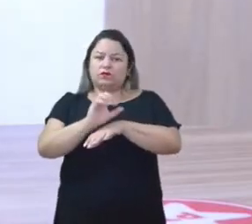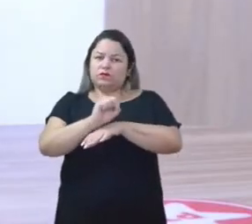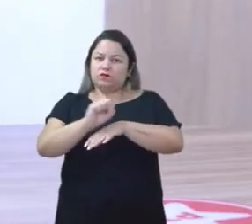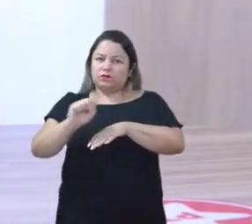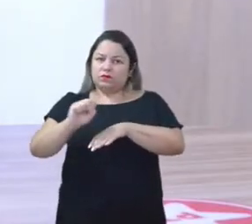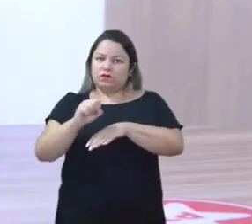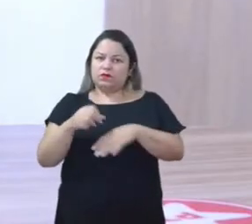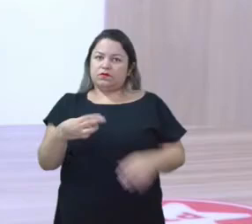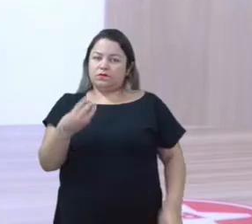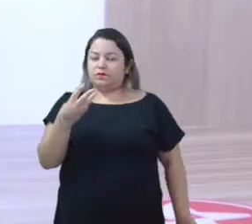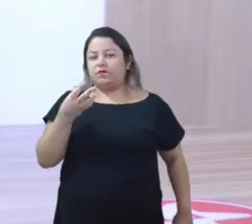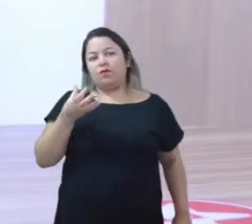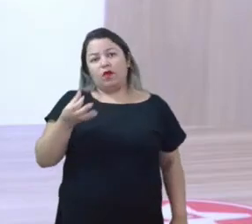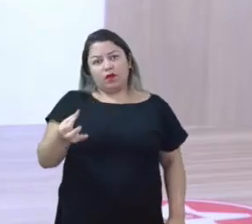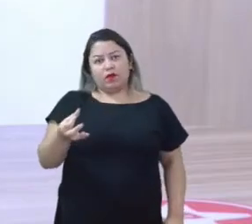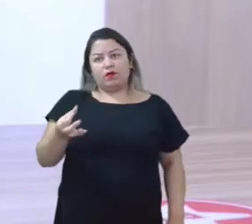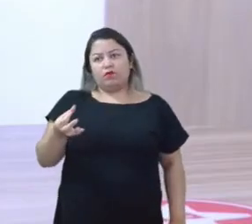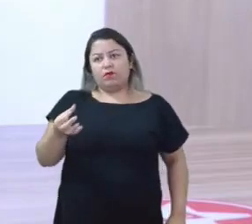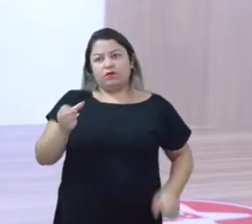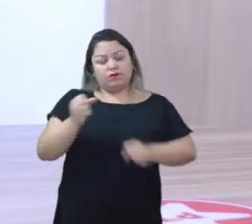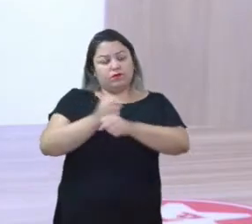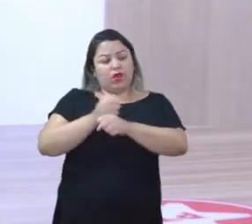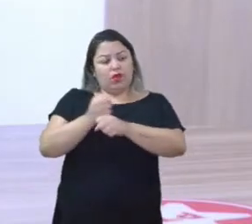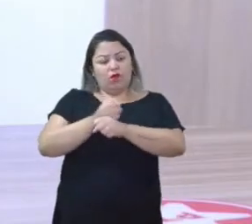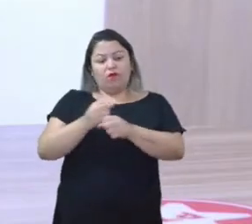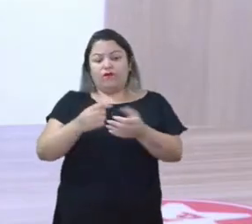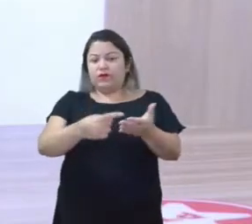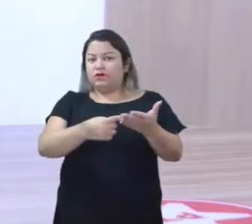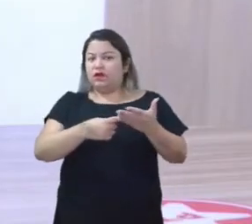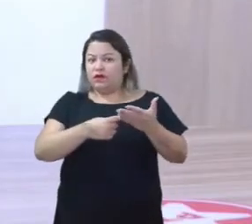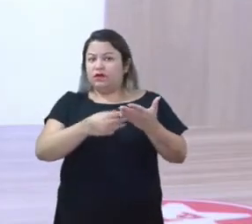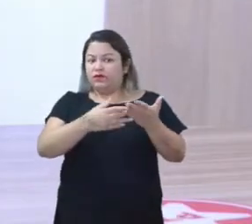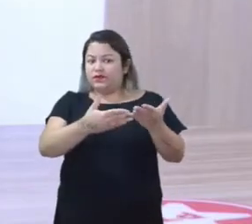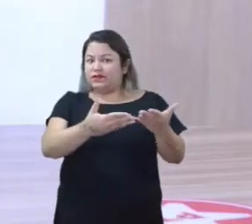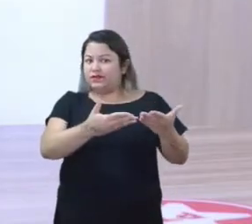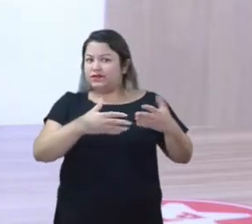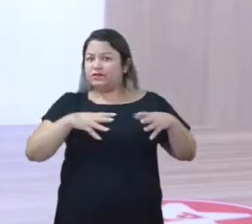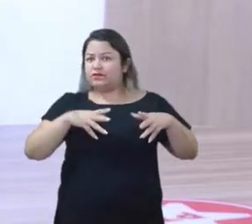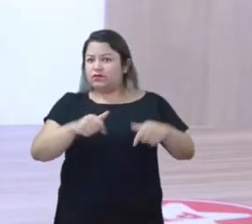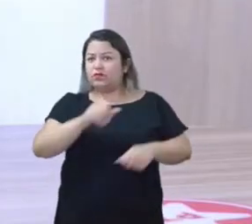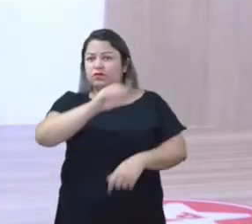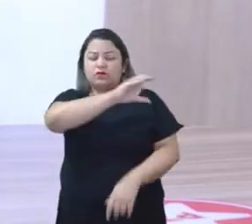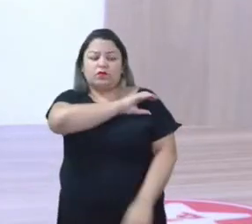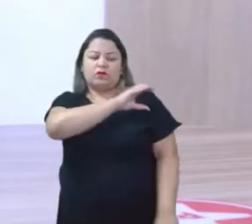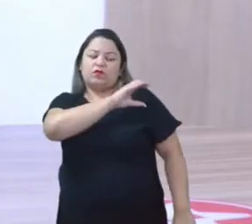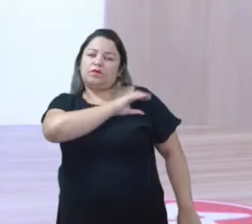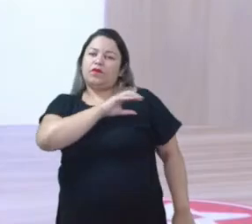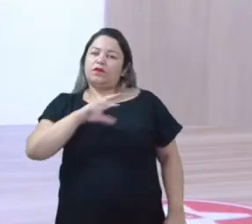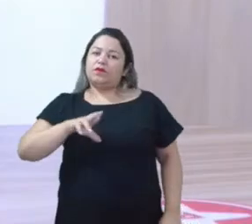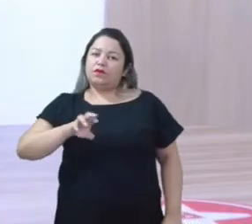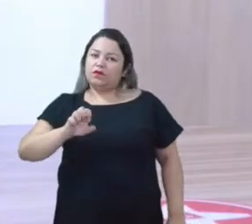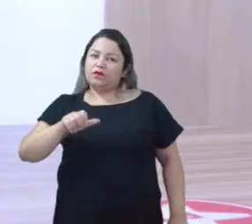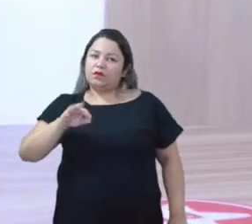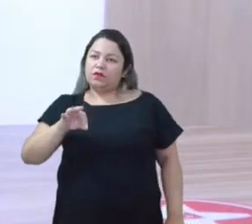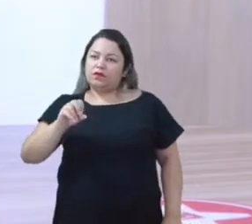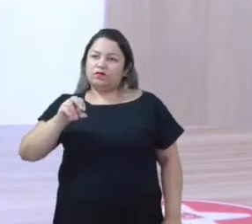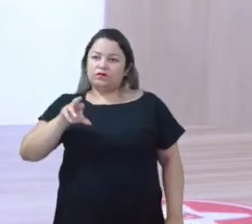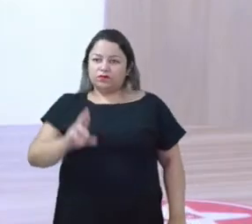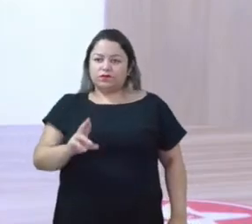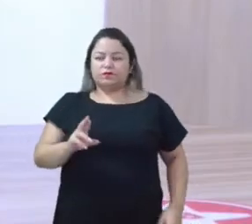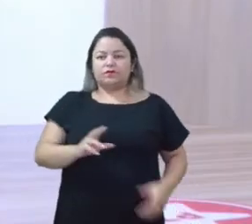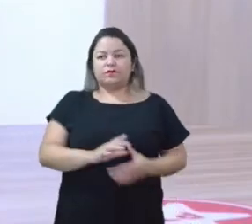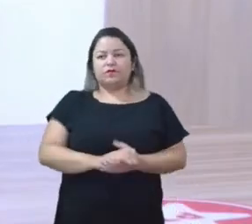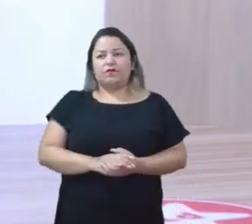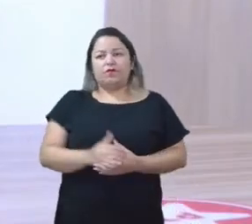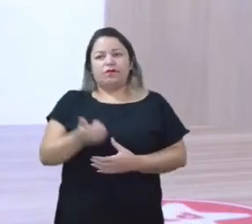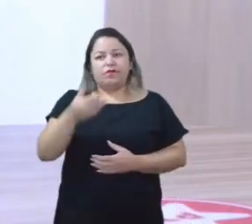nesses 36 anos, eu visitei todos os setores econômicos como coordenador, depois relator da reforma tributária. Há